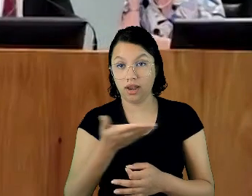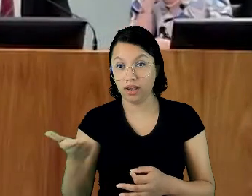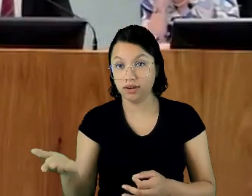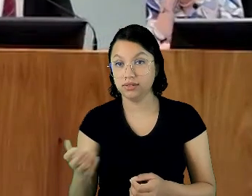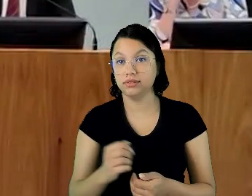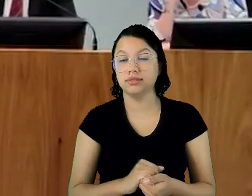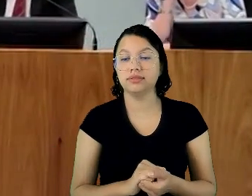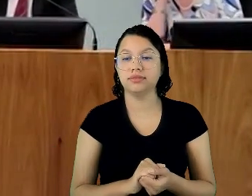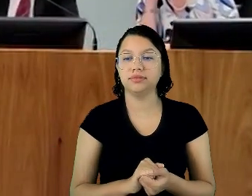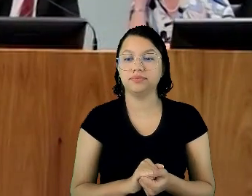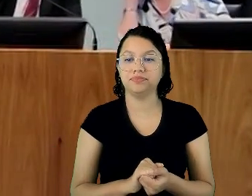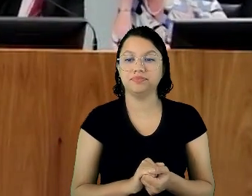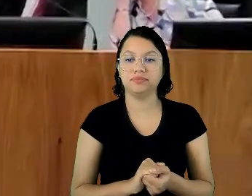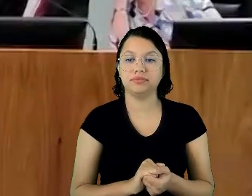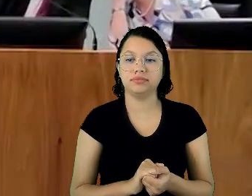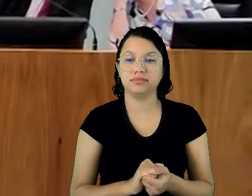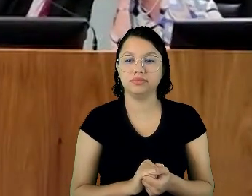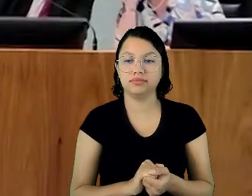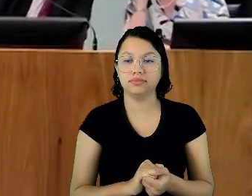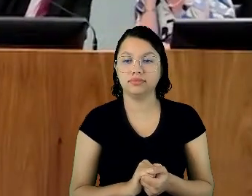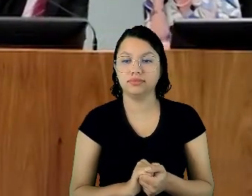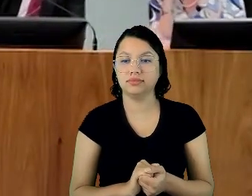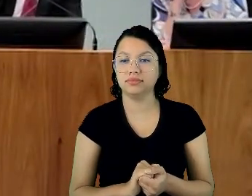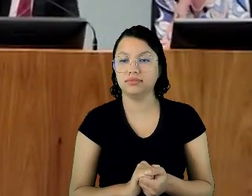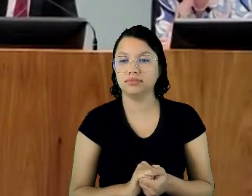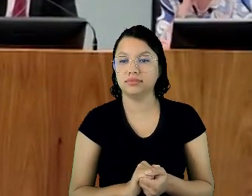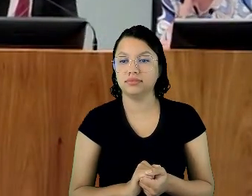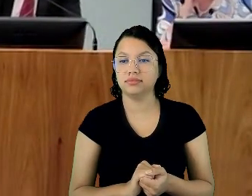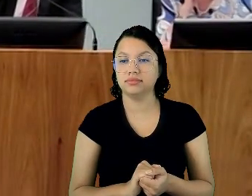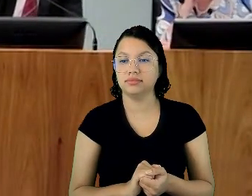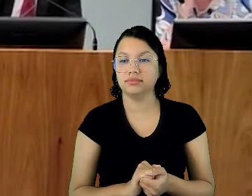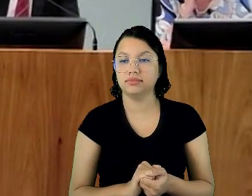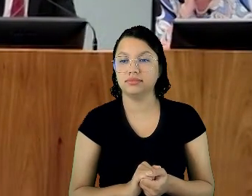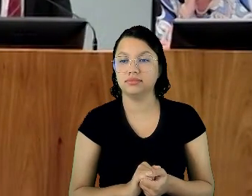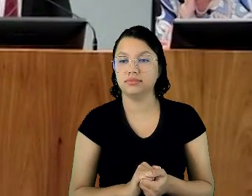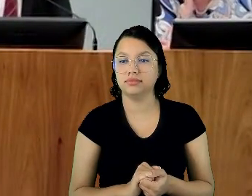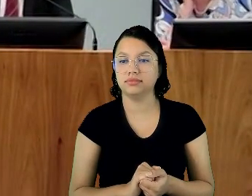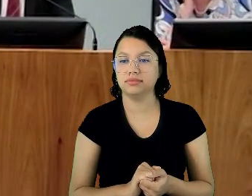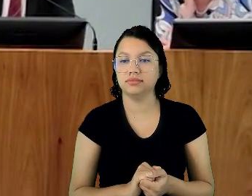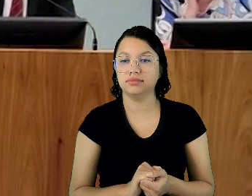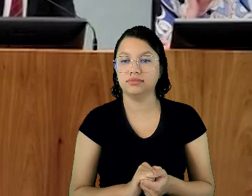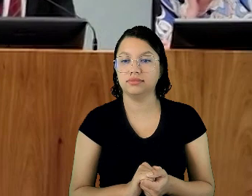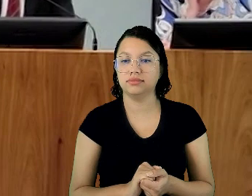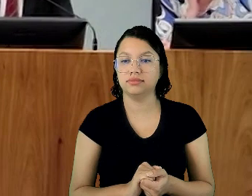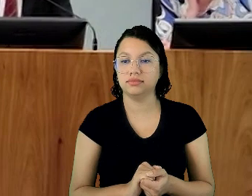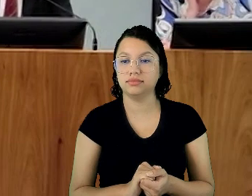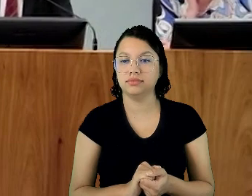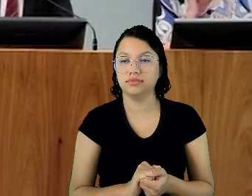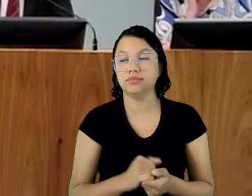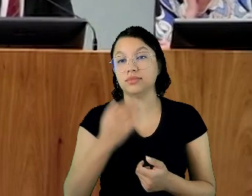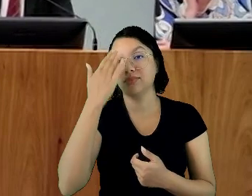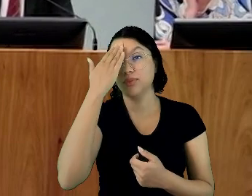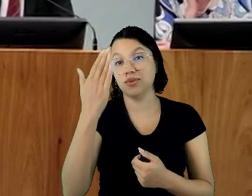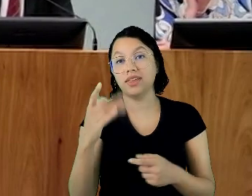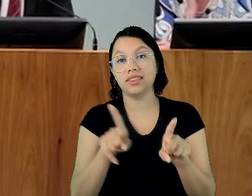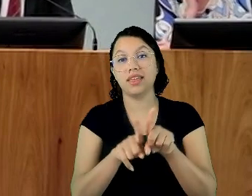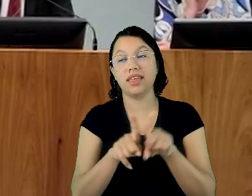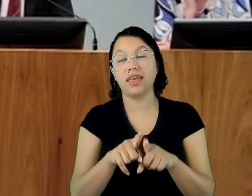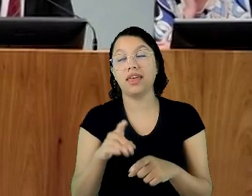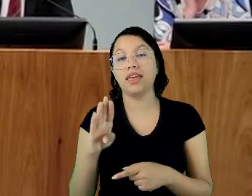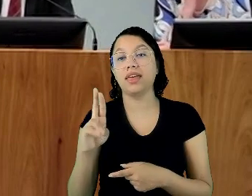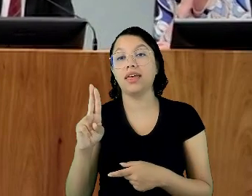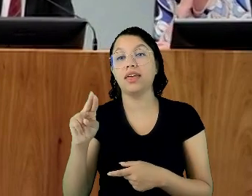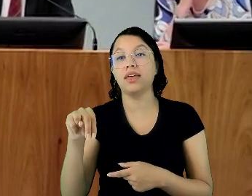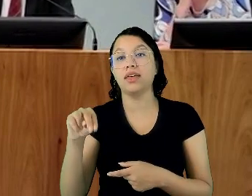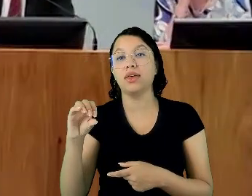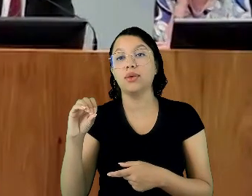Janaína Pontes, o Bruno, ele está não está aparecendo, mas muito obrigado pela presença, obrigado a